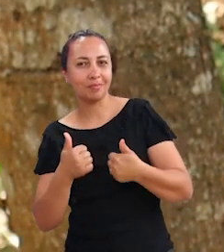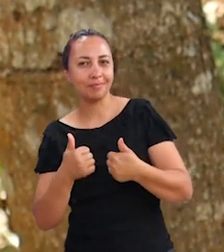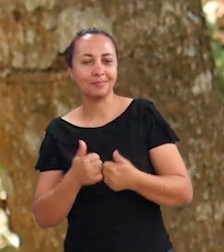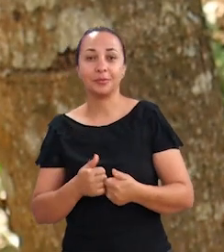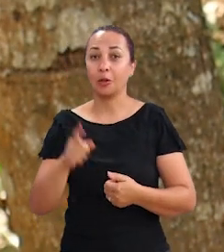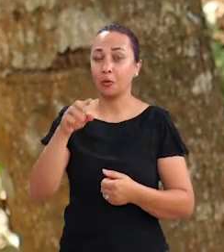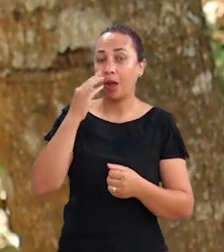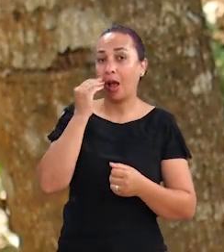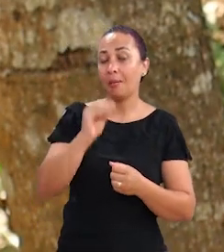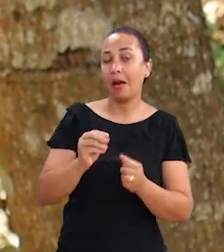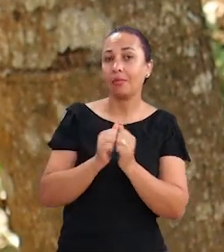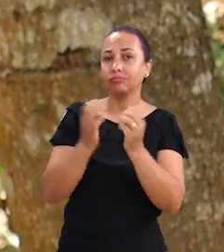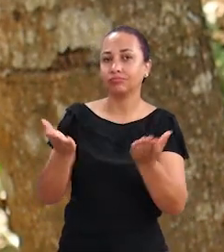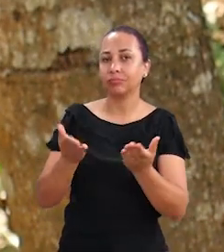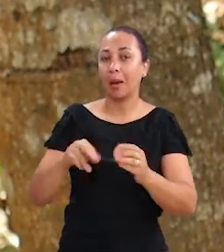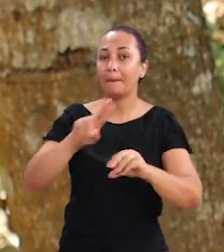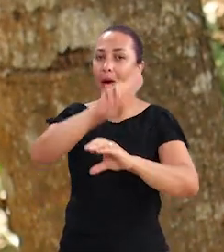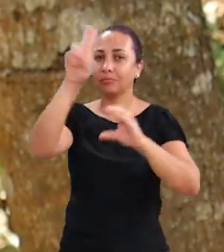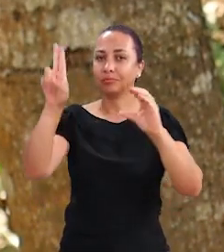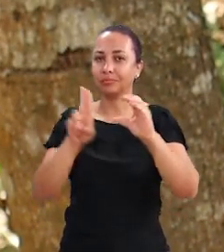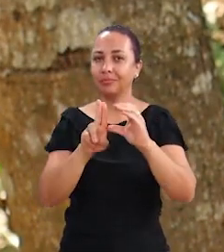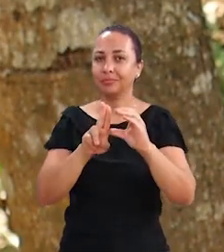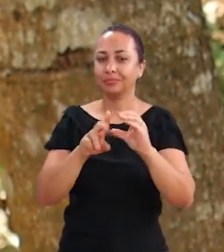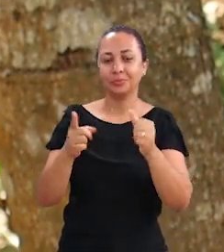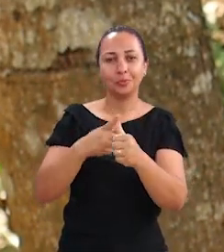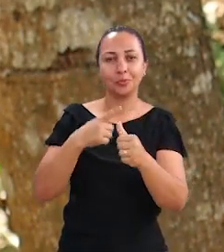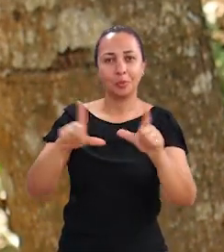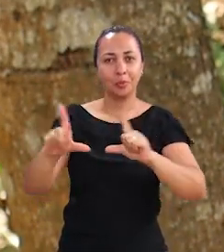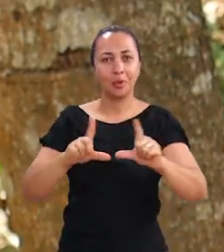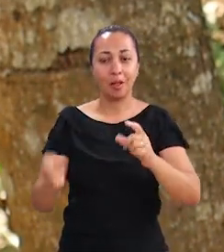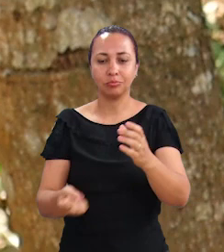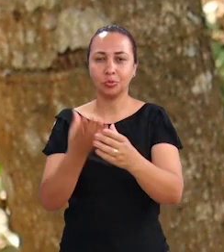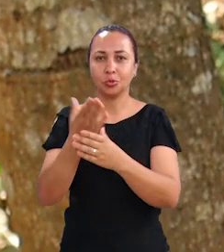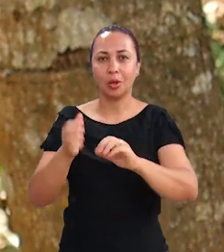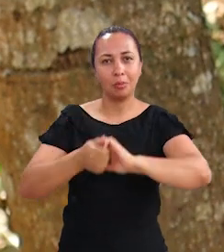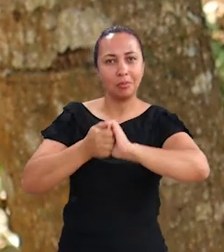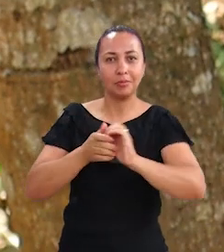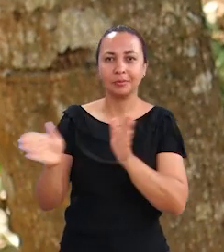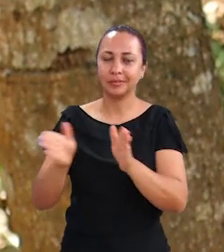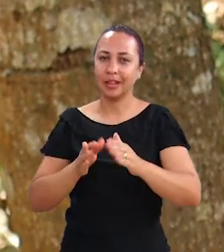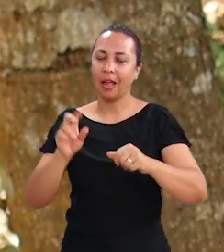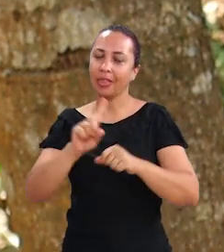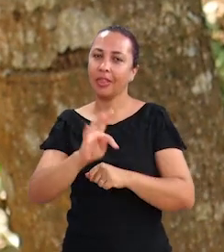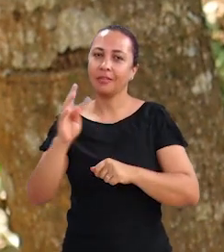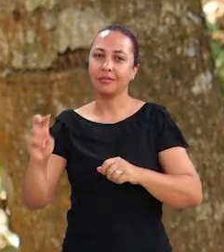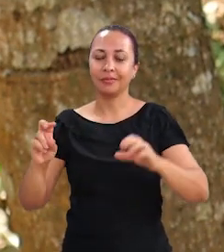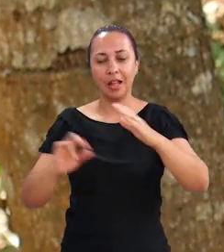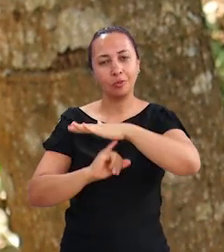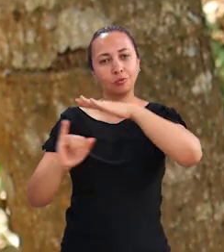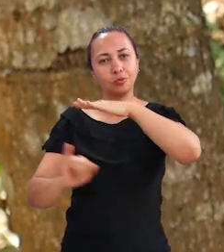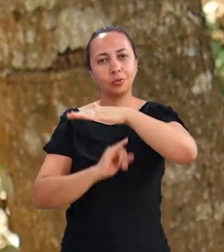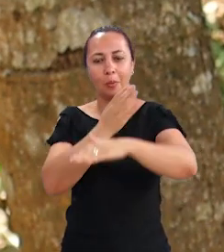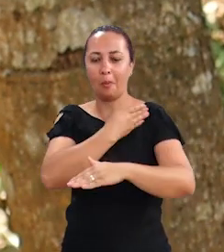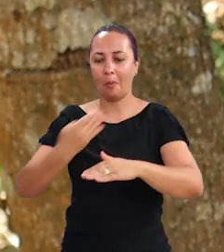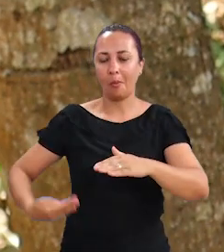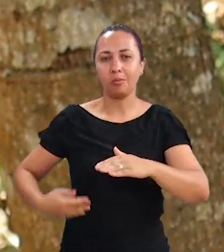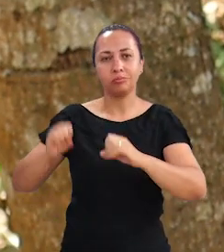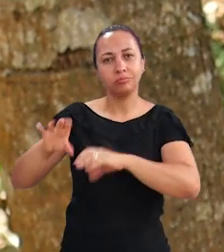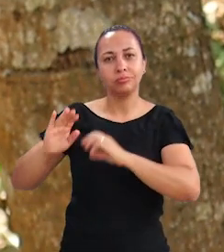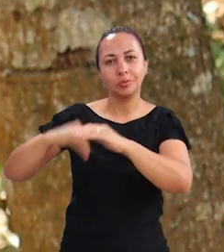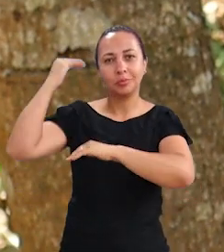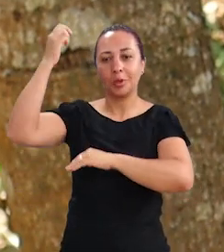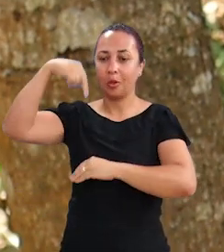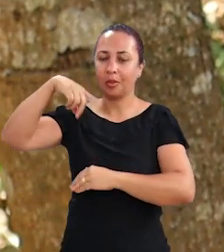Olá, tudo bem? Você acompanha a partir de agora mais Univerciência, um programa fruto da parceria entre TVs e instituições públicas de ensino